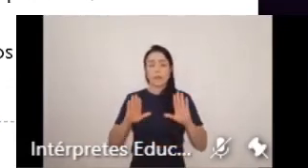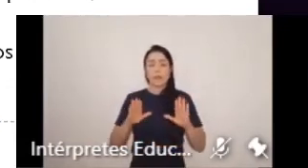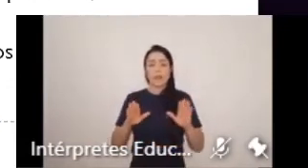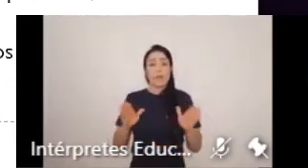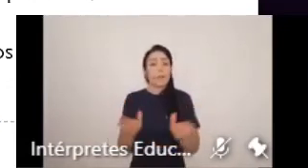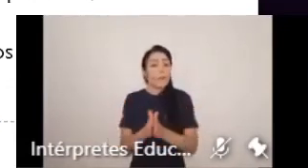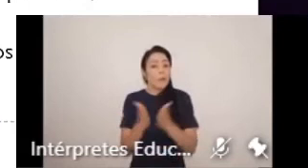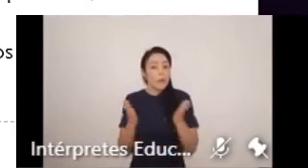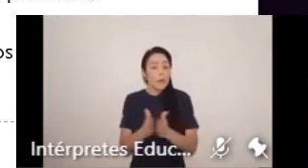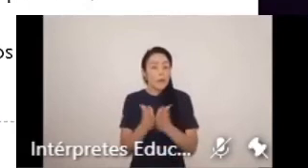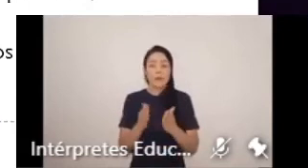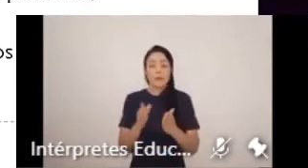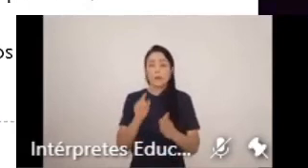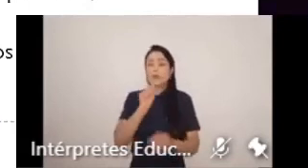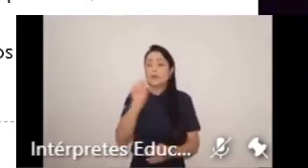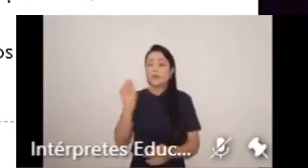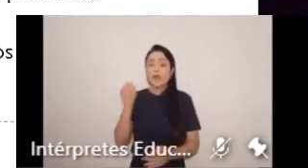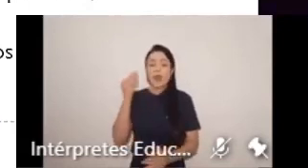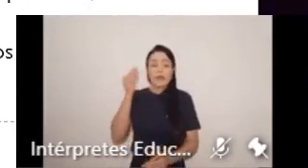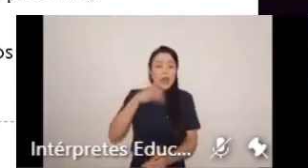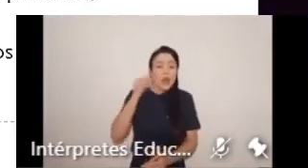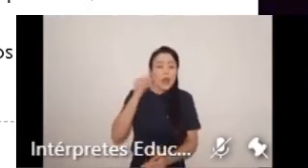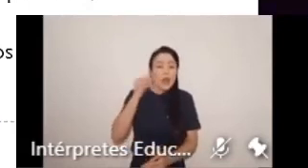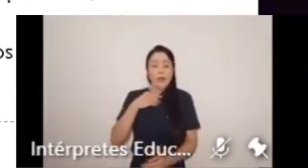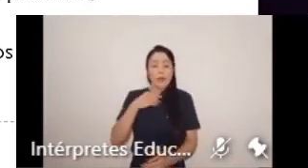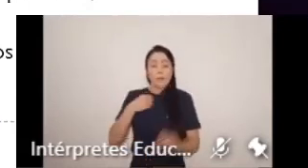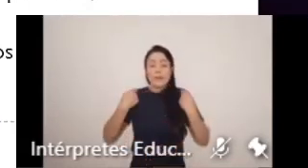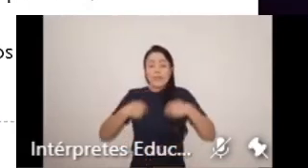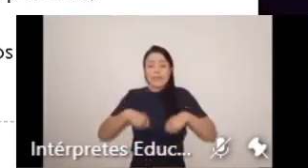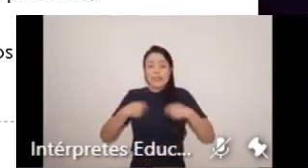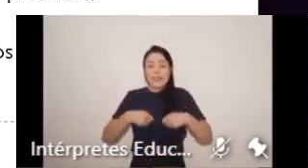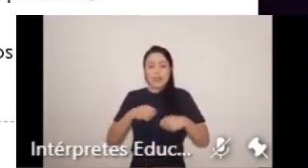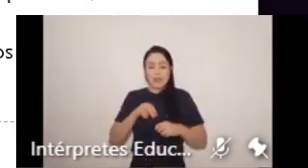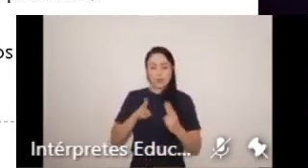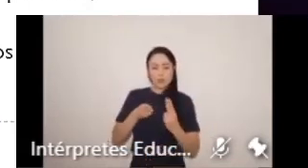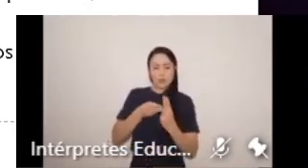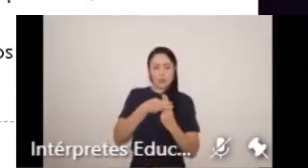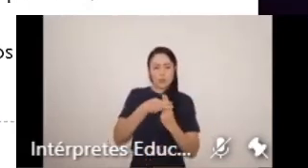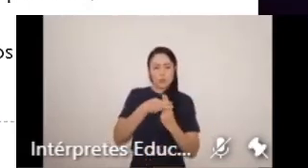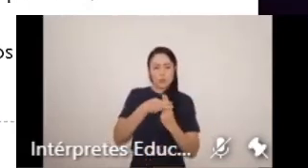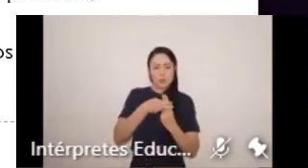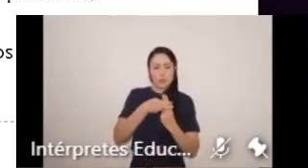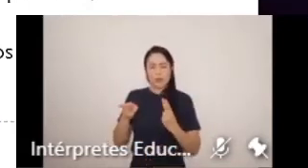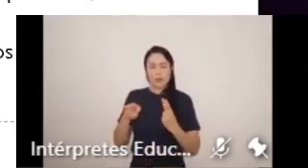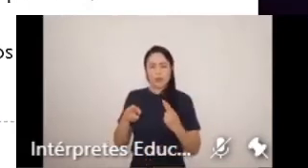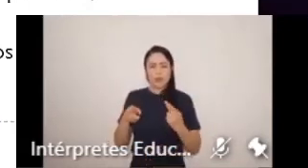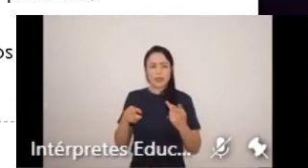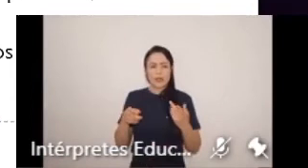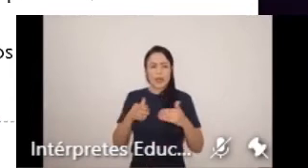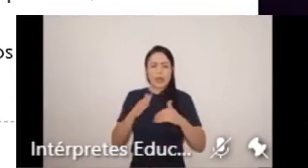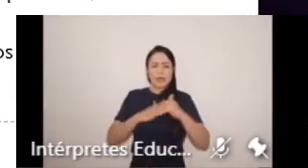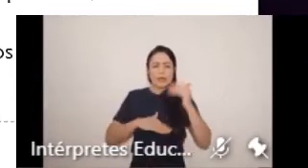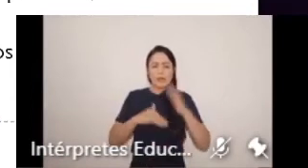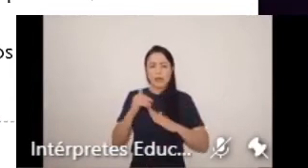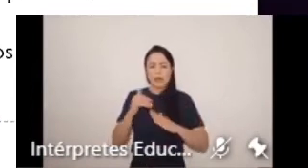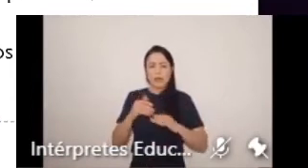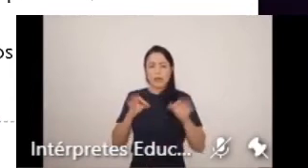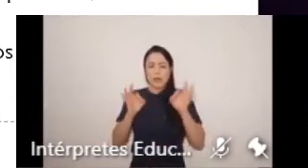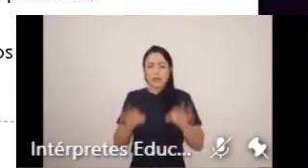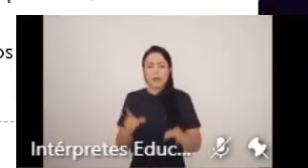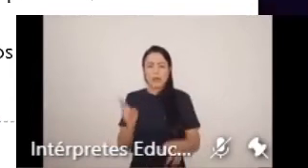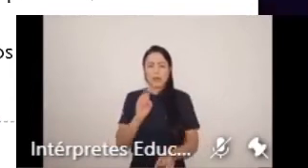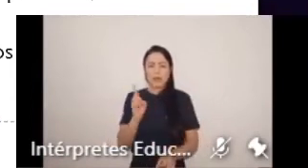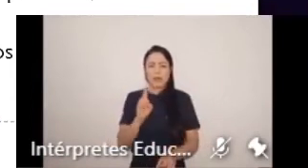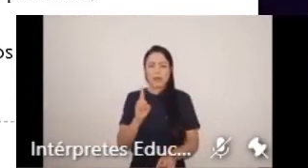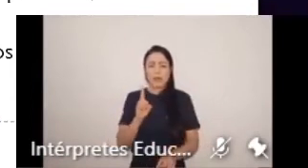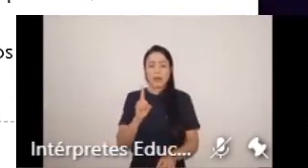mais pobre, aquele que é mais vulnerável, aquele que precisa que o SUS não seja espoliado com ações não legítimas para que o SUS funcione,